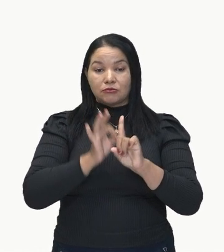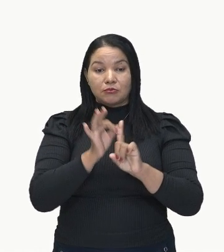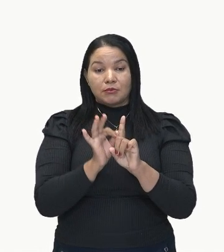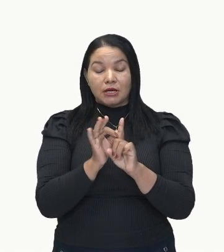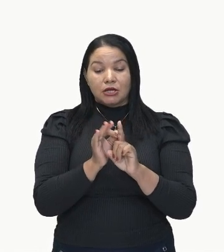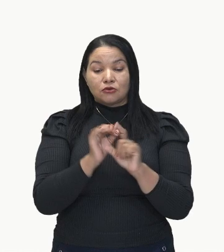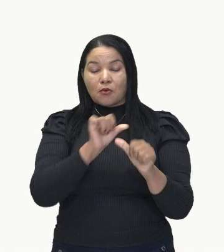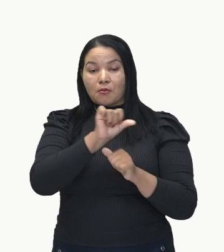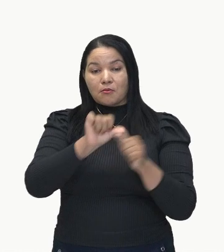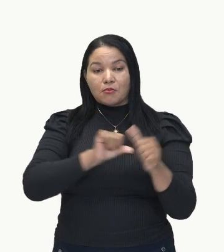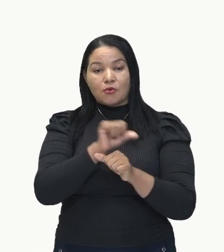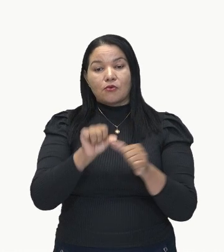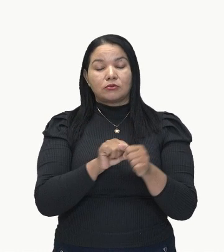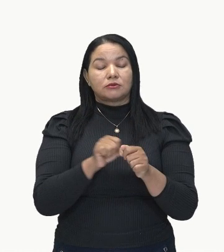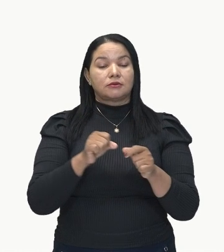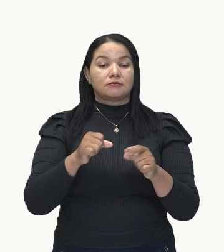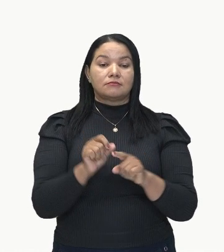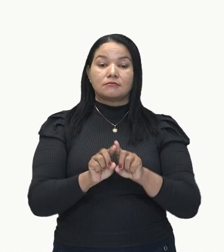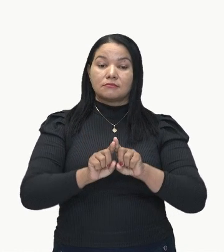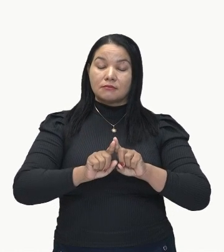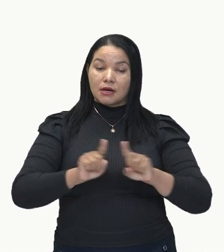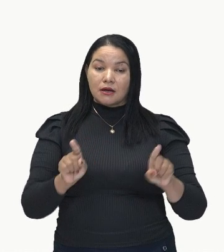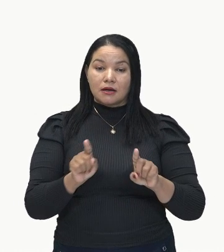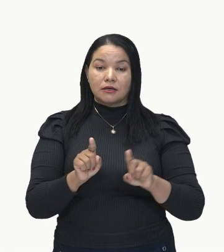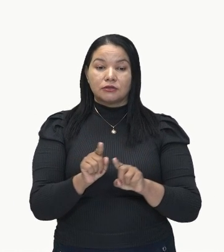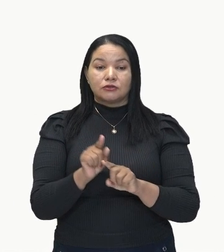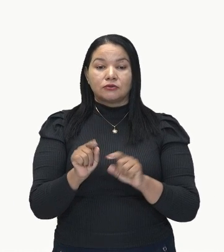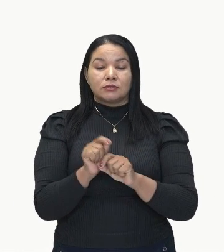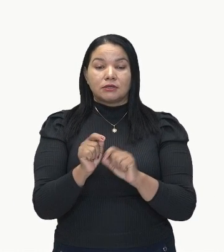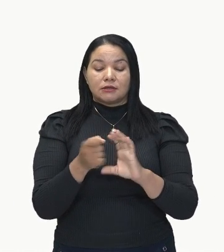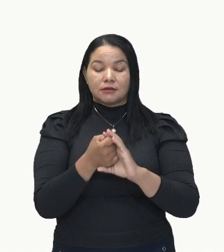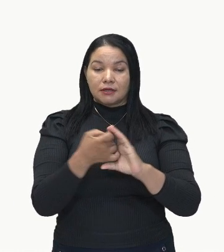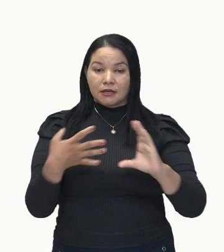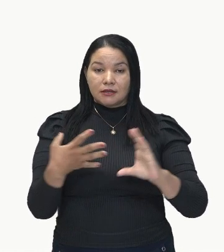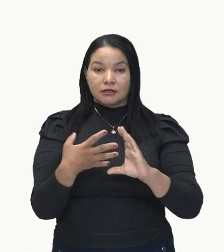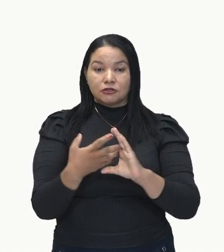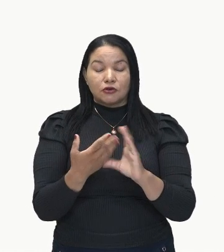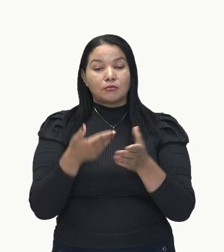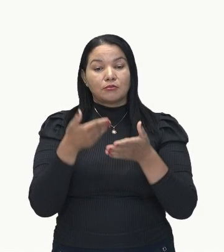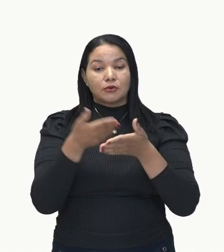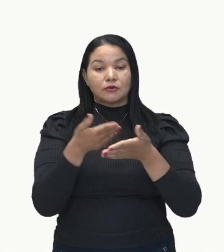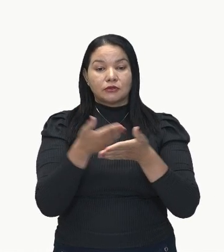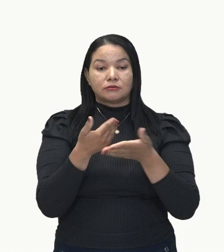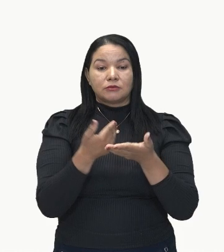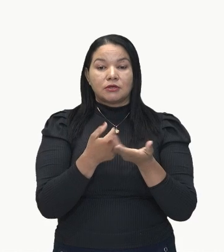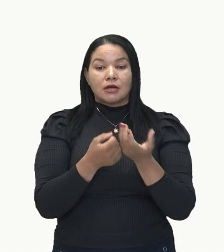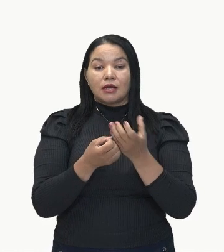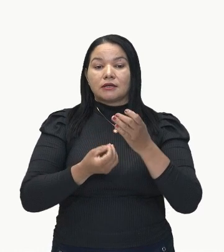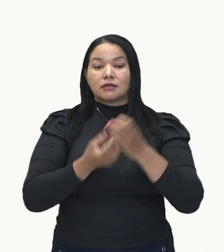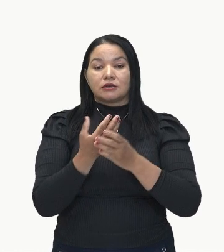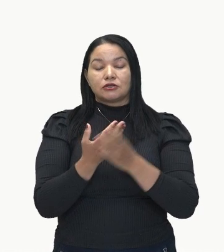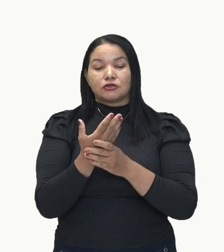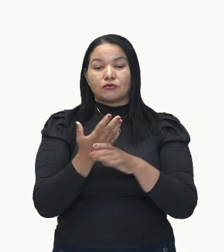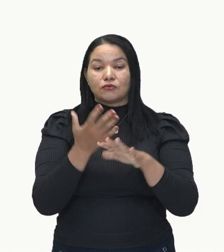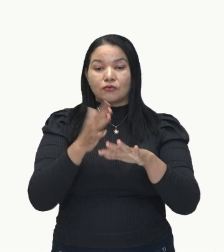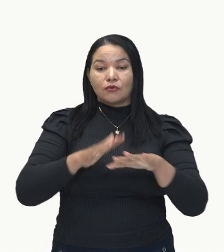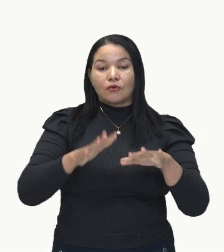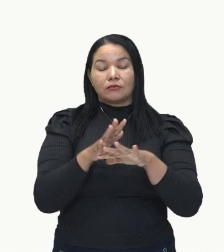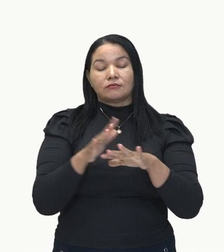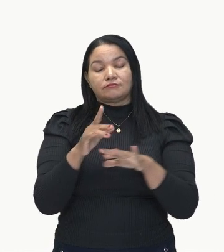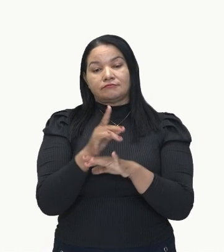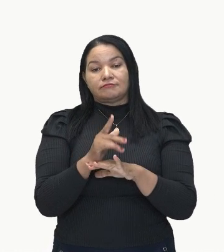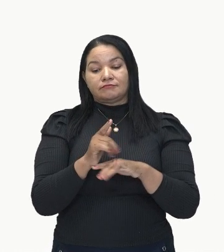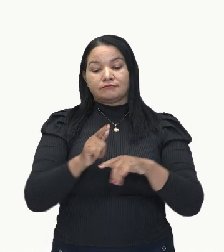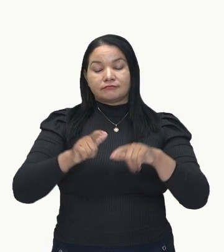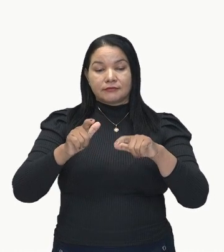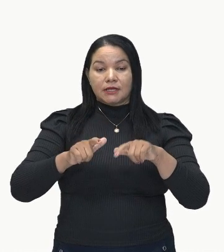dessas elevadas altitudes, porém, ali de características próximas às formações do entorno que se tem, né?